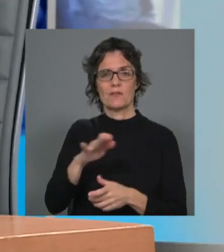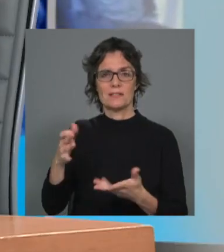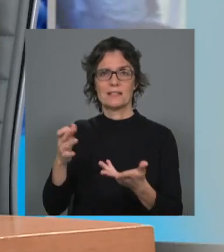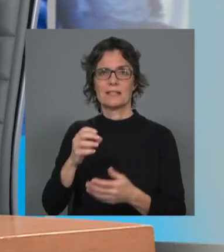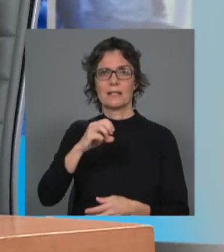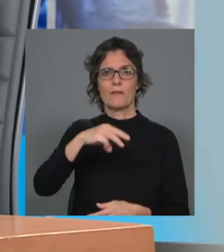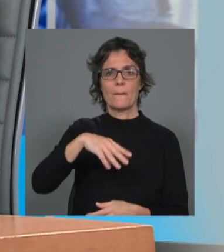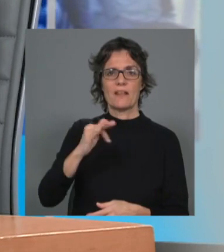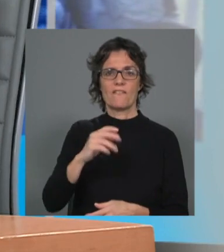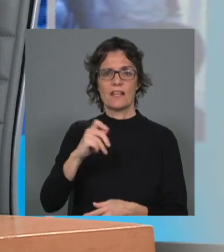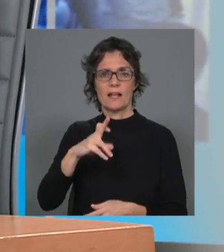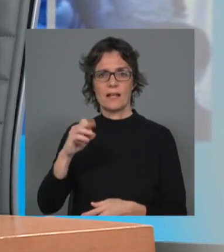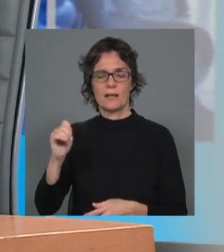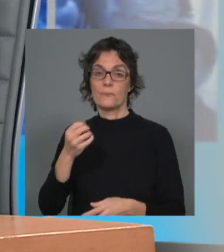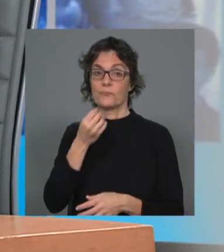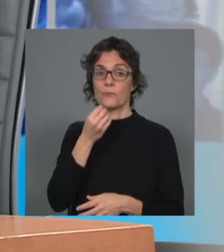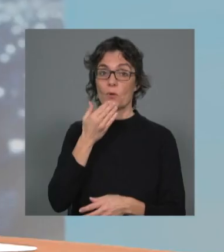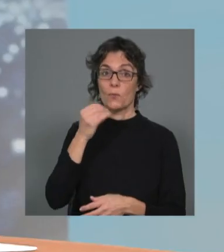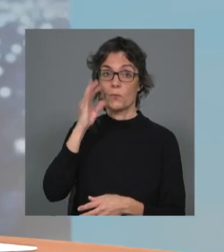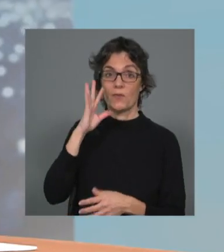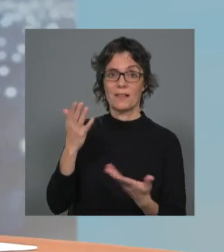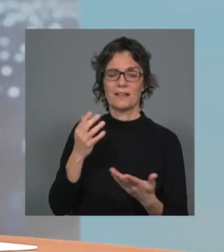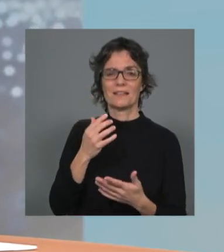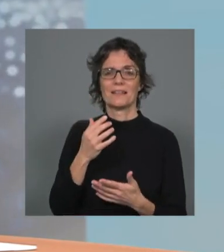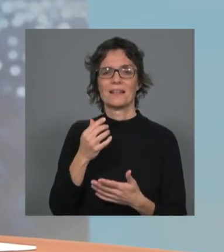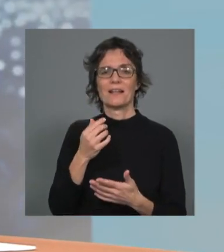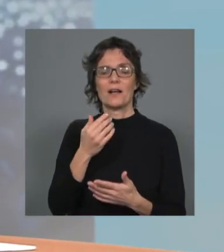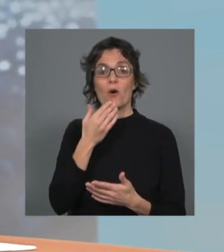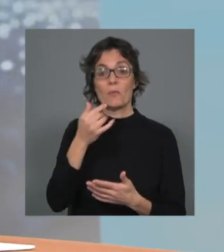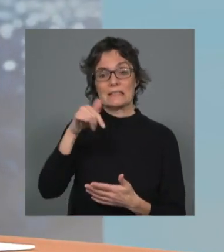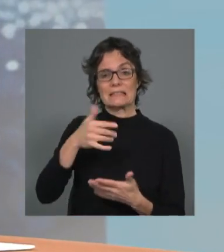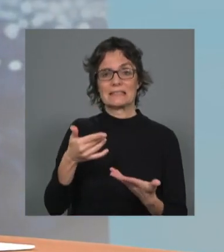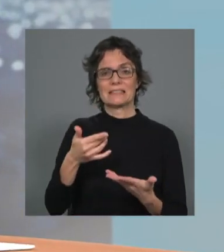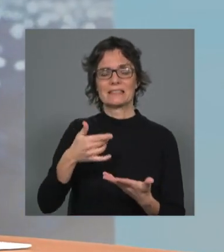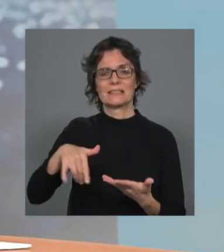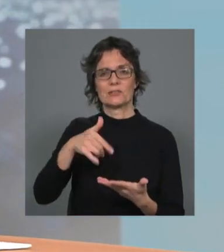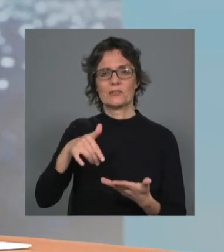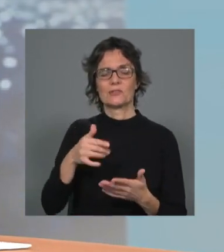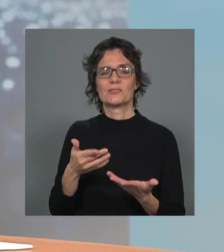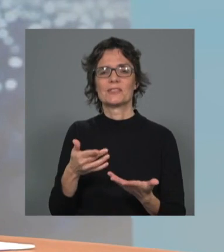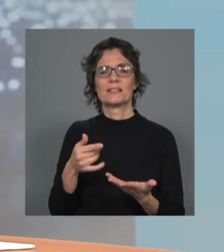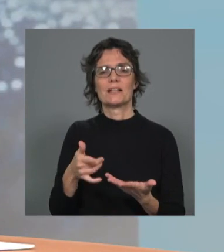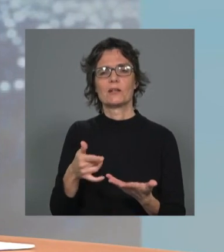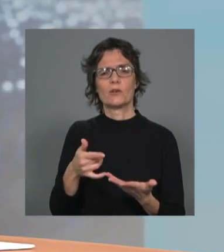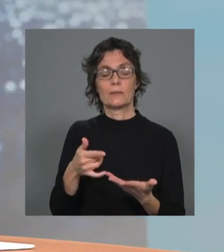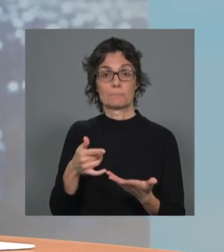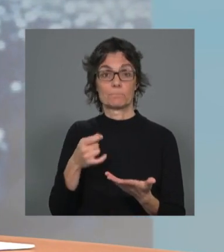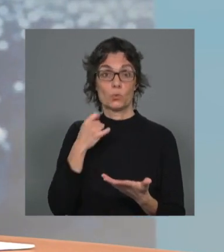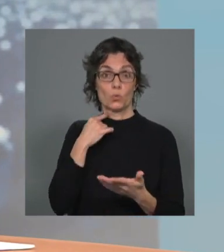entre nós. É mais uma edição, já lá vão algumas e sempre com grande